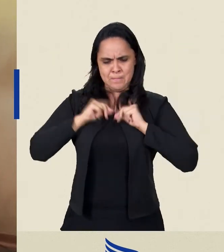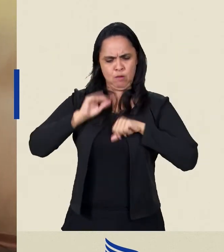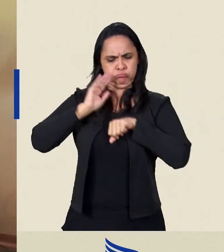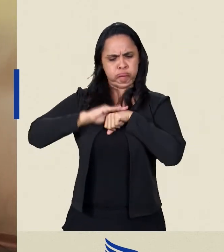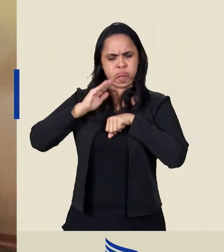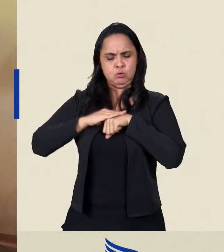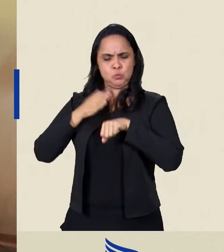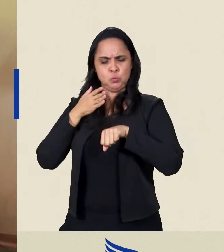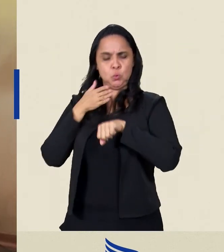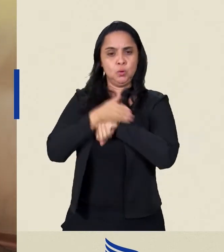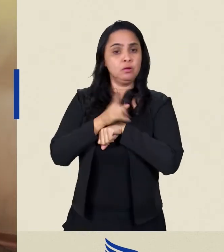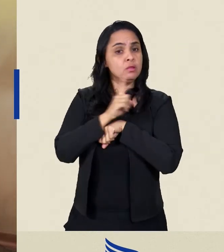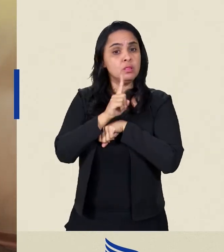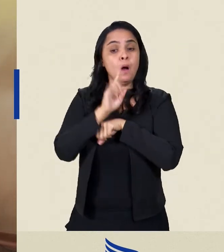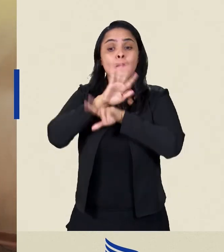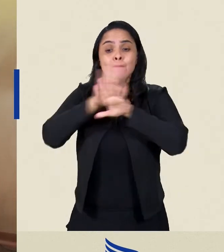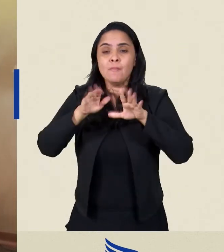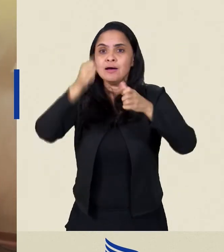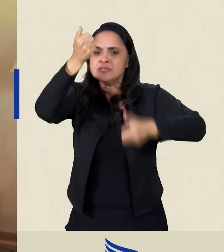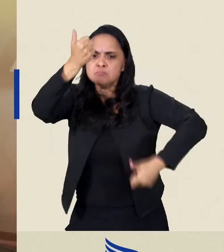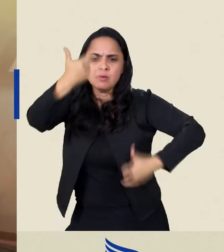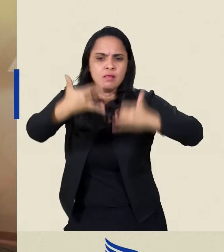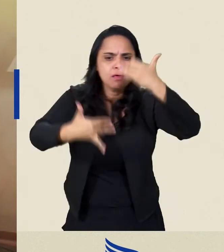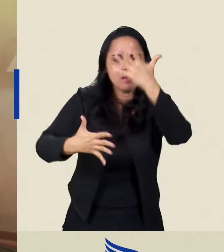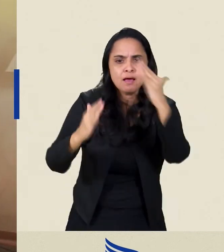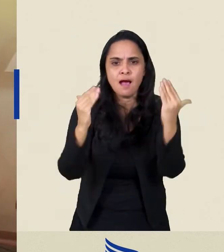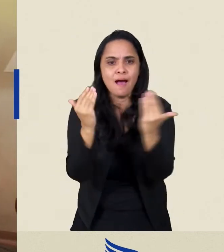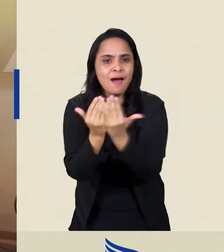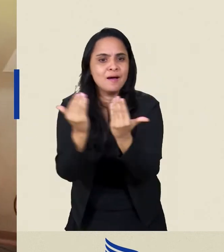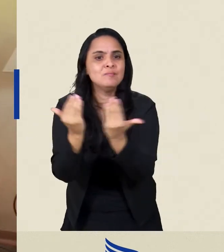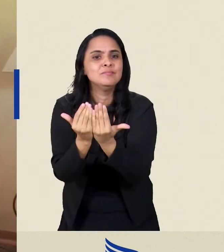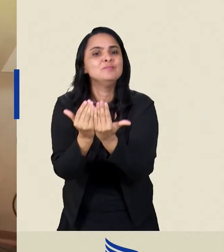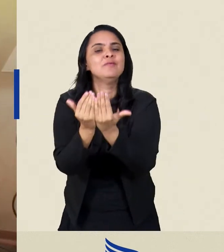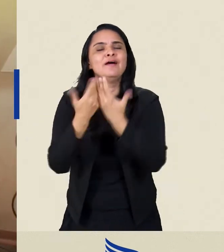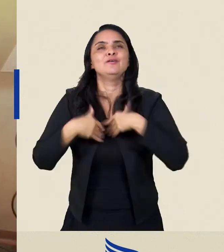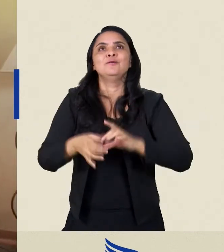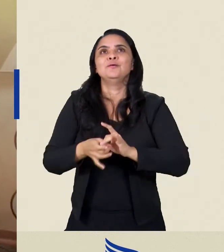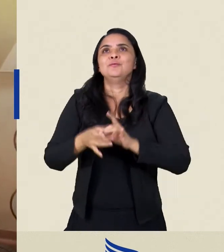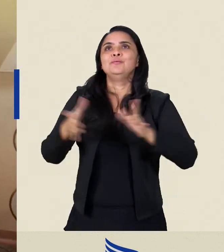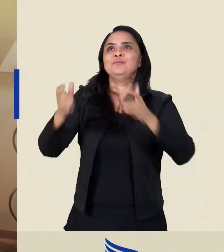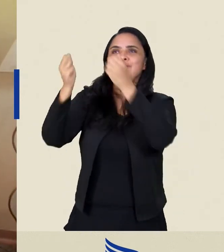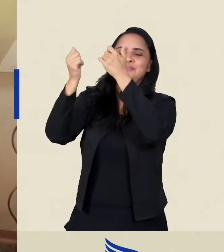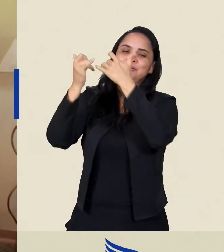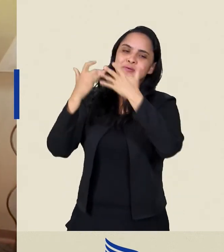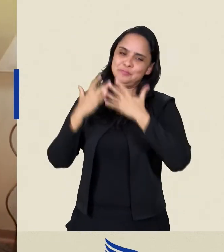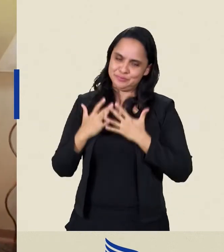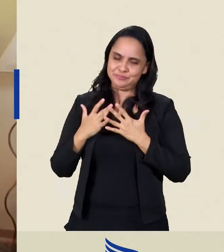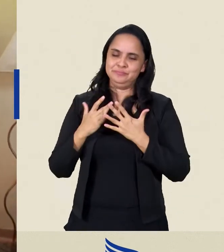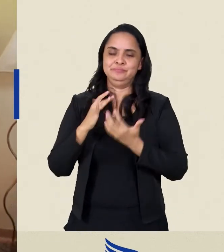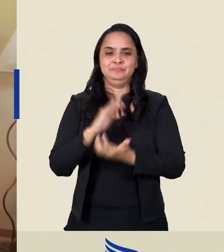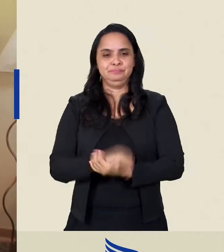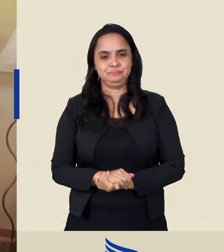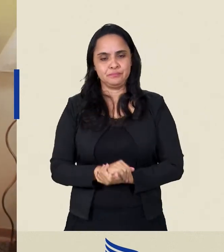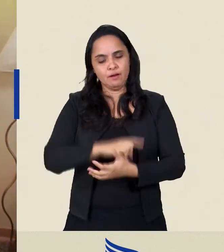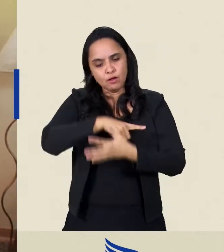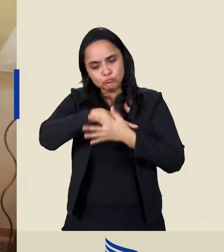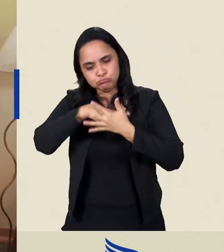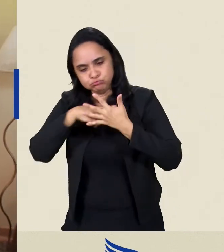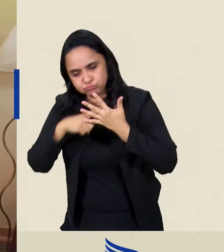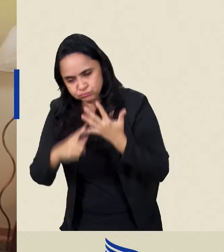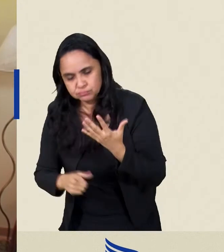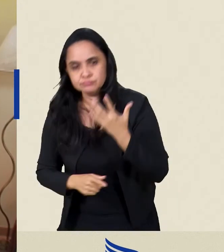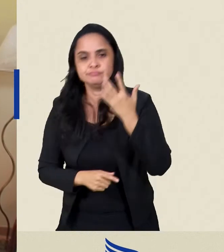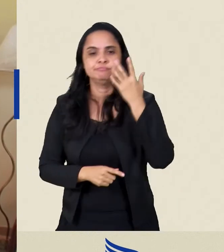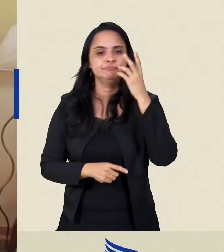ao participar dos congressos, ele se coloca no canal da bênção. Outro meio de graça que tem sido negligenciado